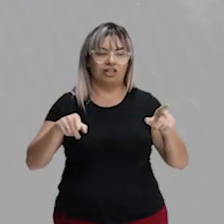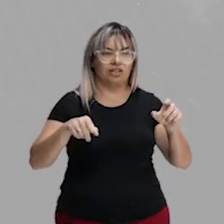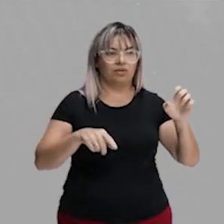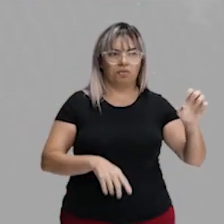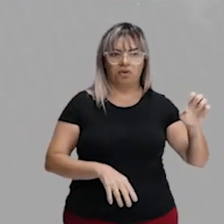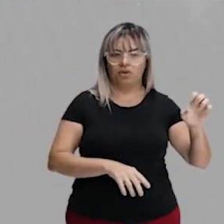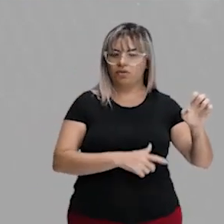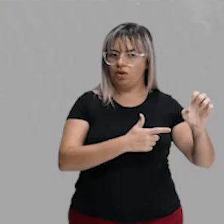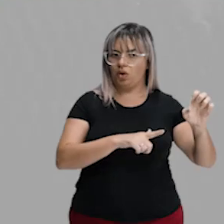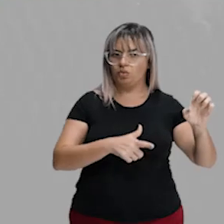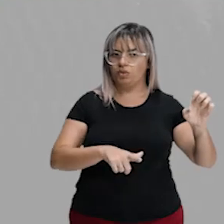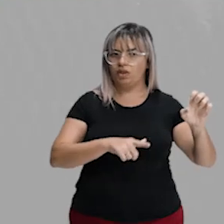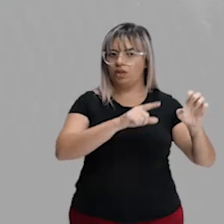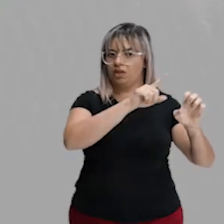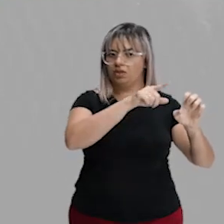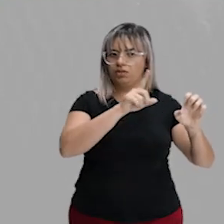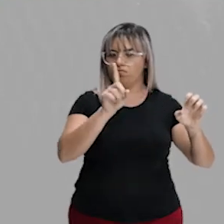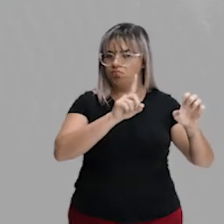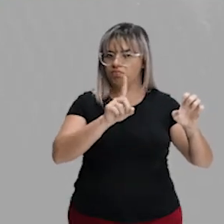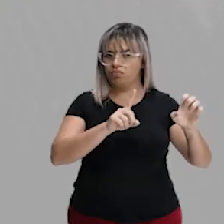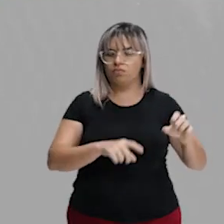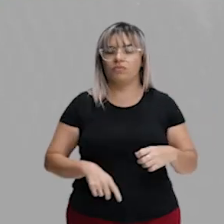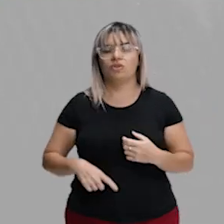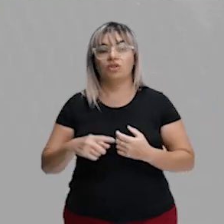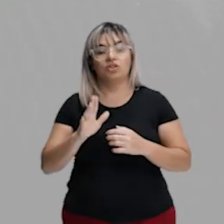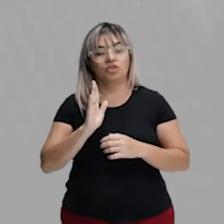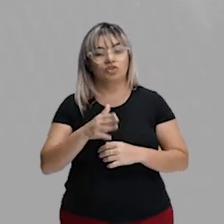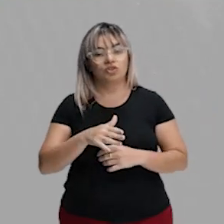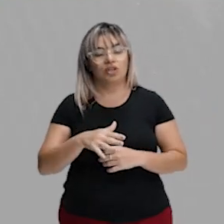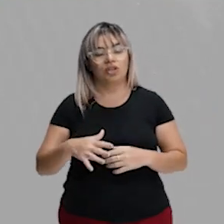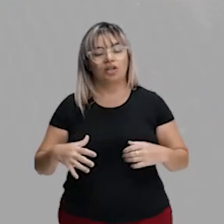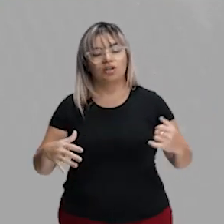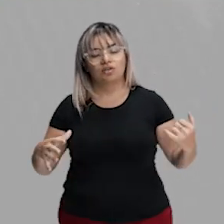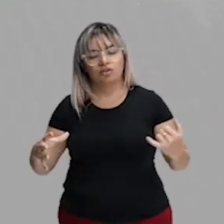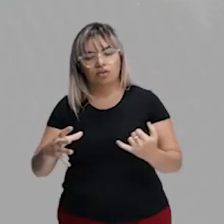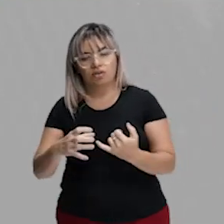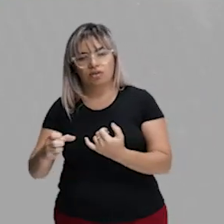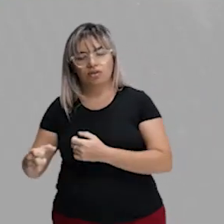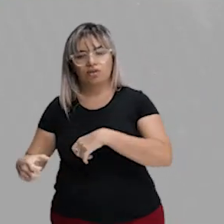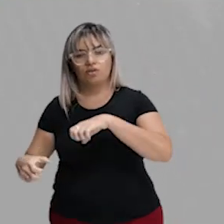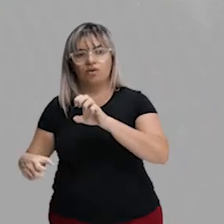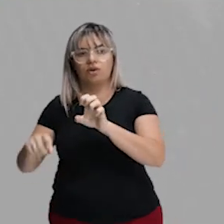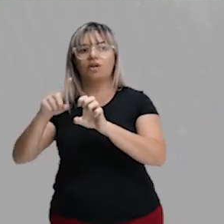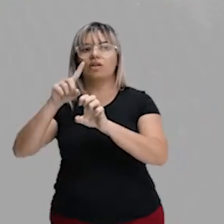esse receptor, a força eletromotriz, ele